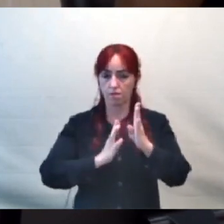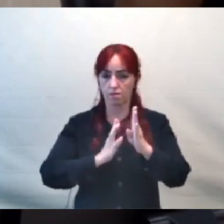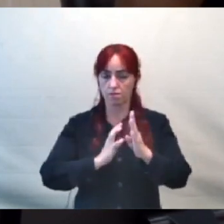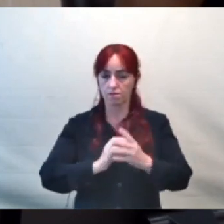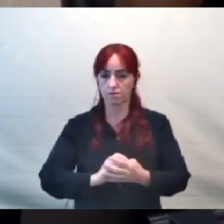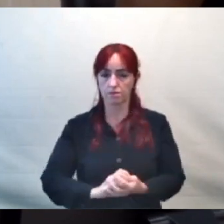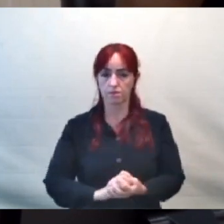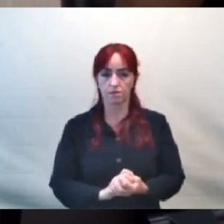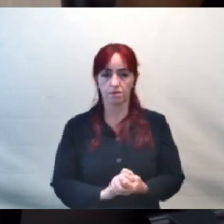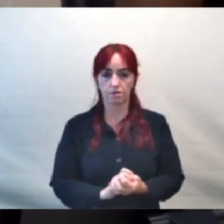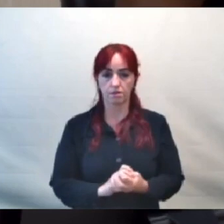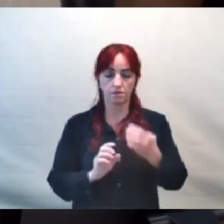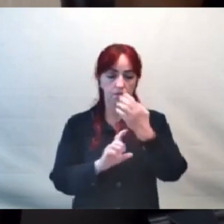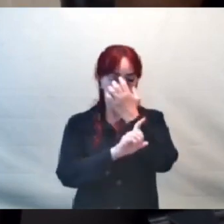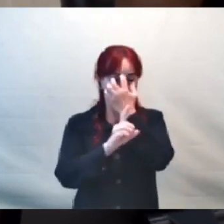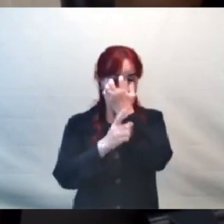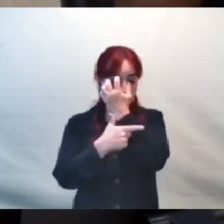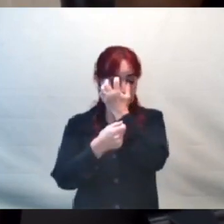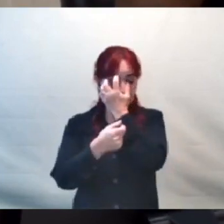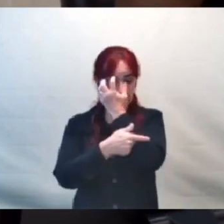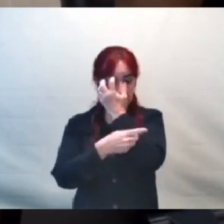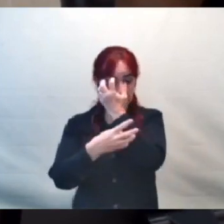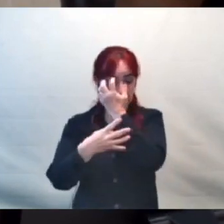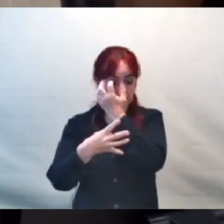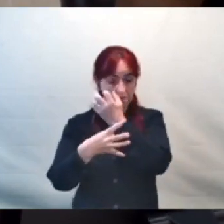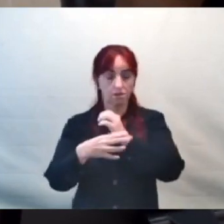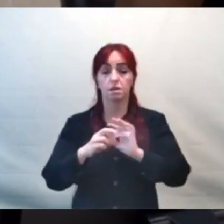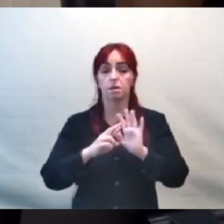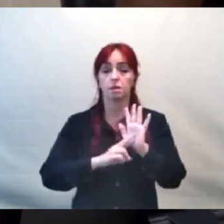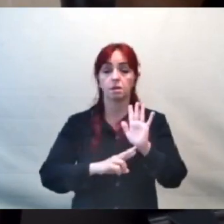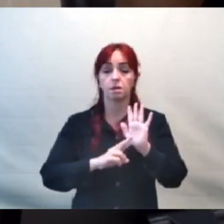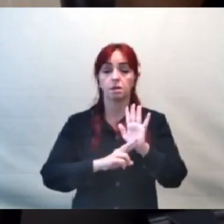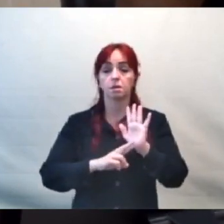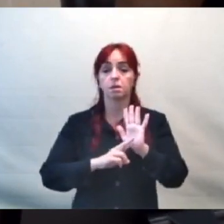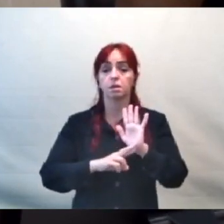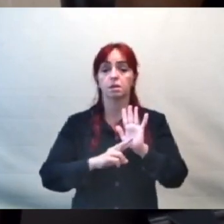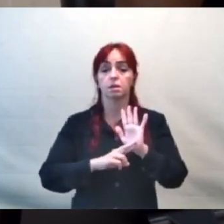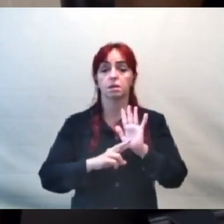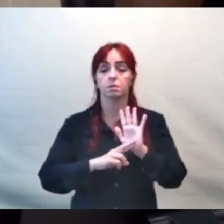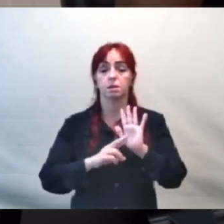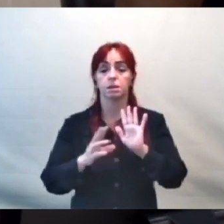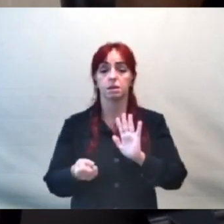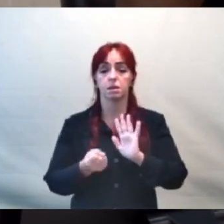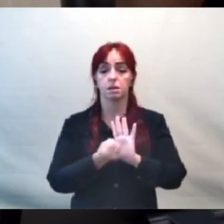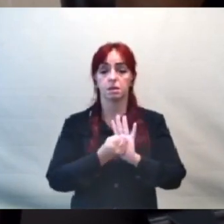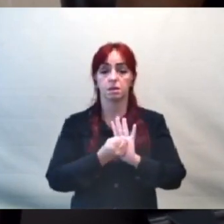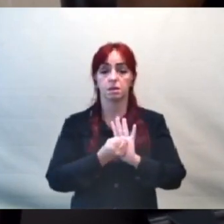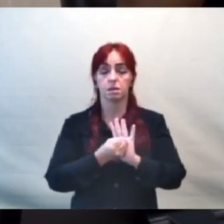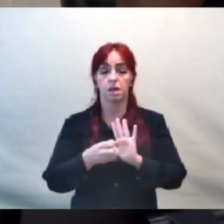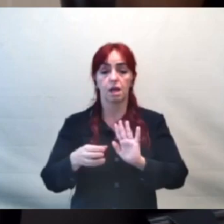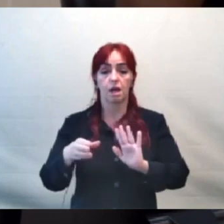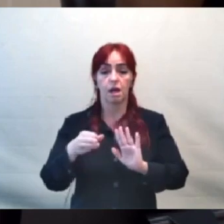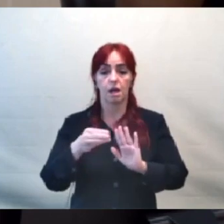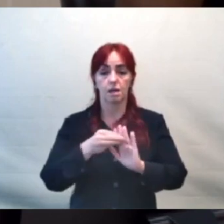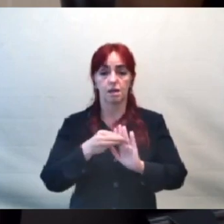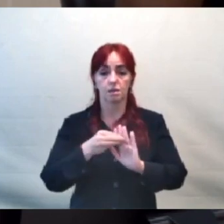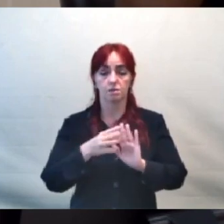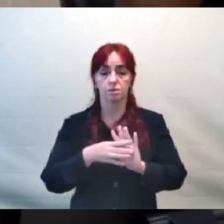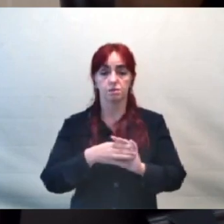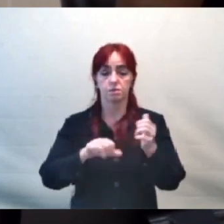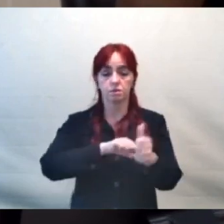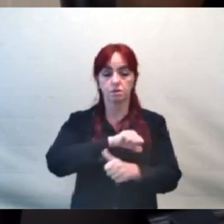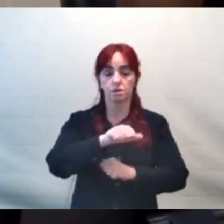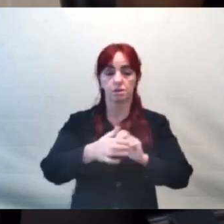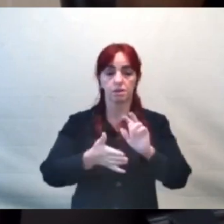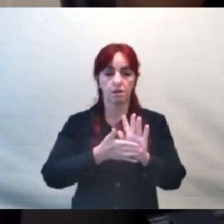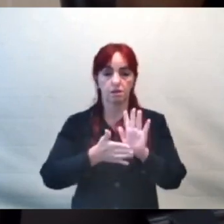32/2024, de minha autoria, vereador José Ferreira, requerimento em anexo. Vou propor aqui a invenção da pauta, para que nós possamos